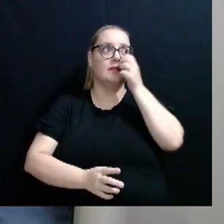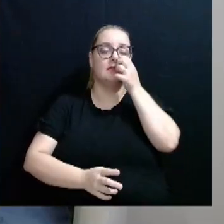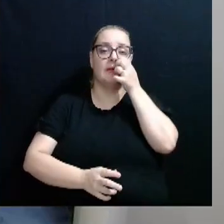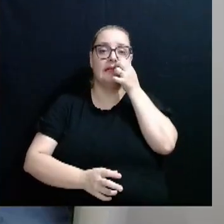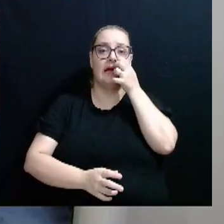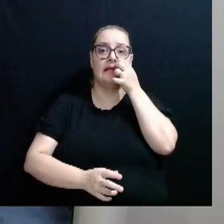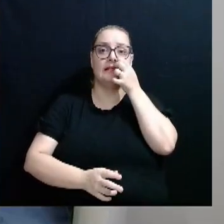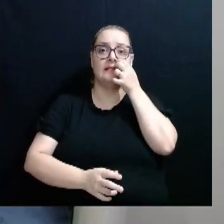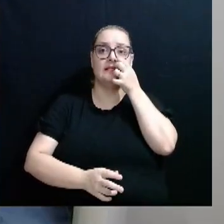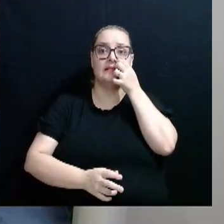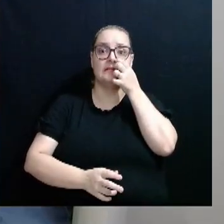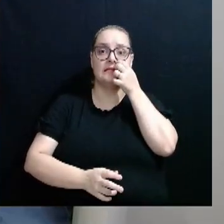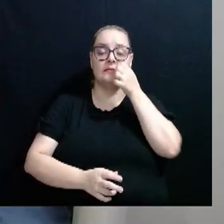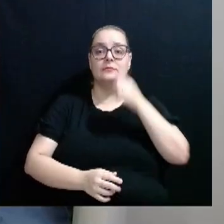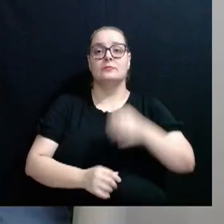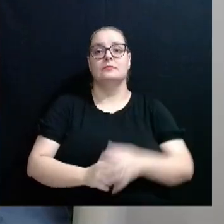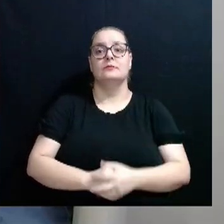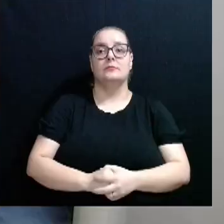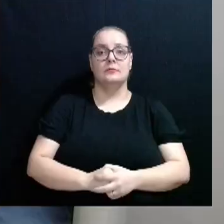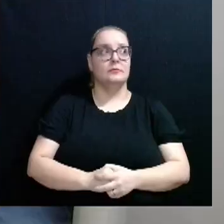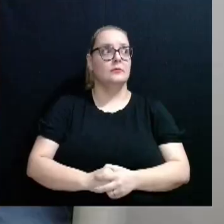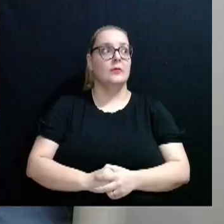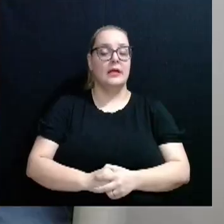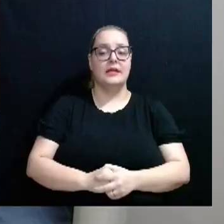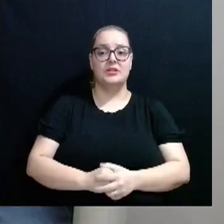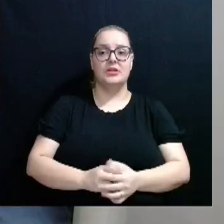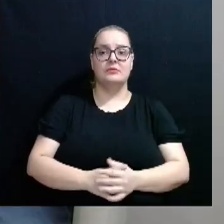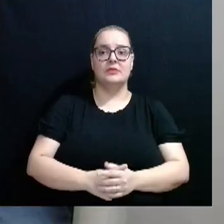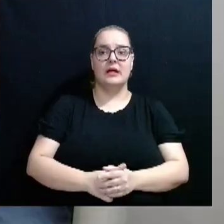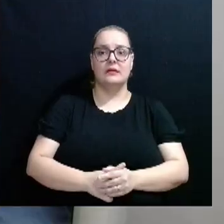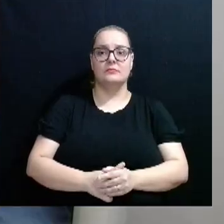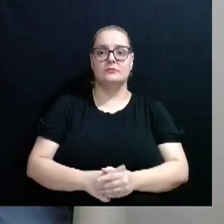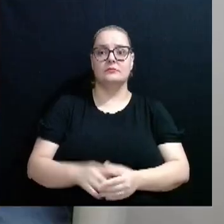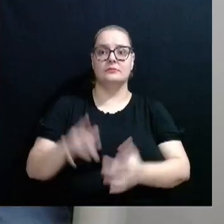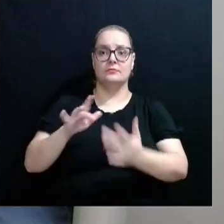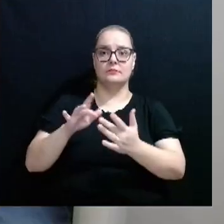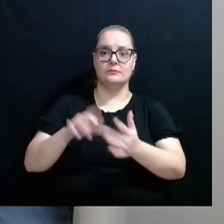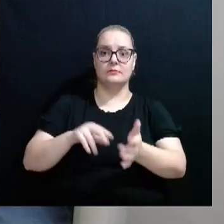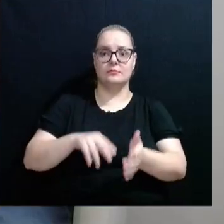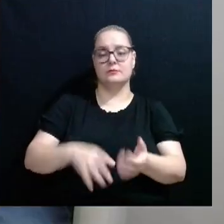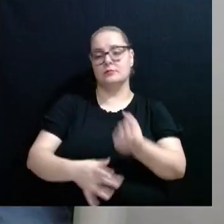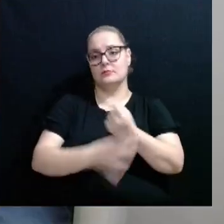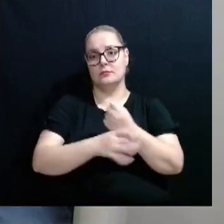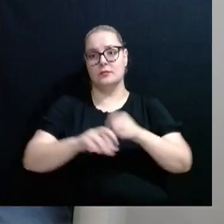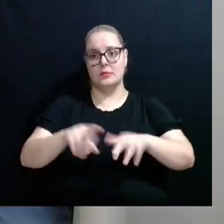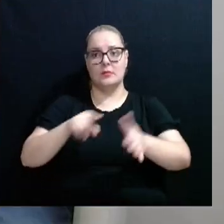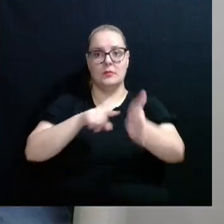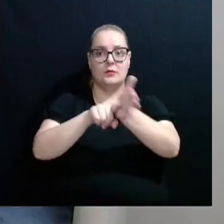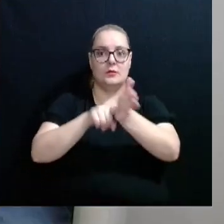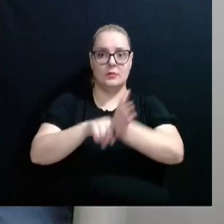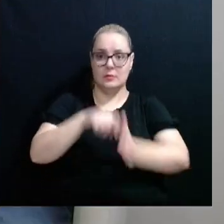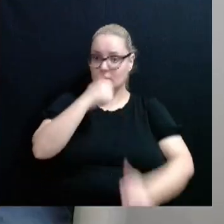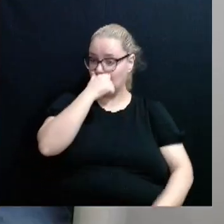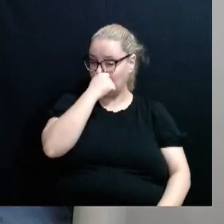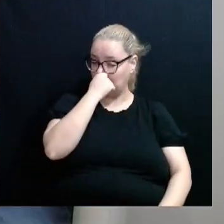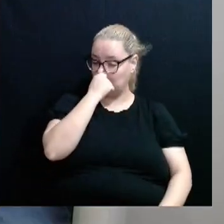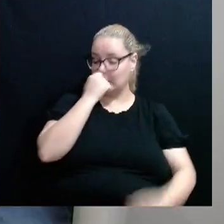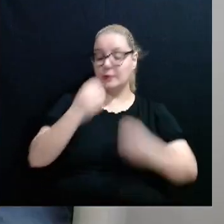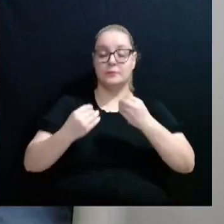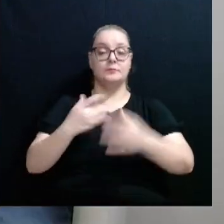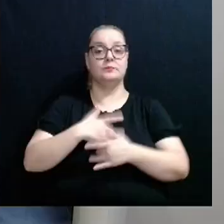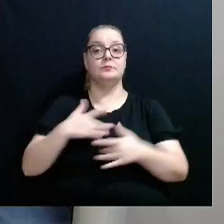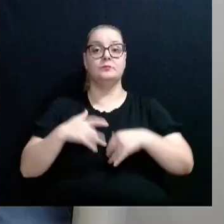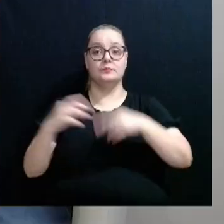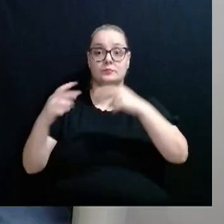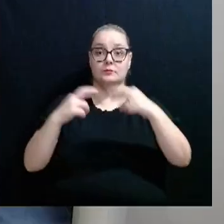físico, você faz a entrevista com o médico da seguradora, e ele vai te fazer uma série de perguntas para ver como está a sua saúde. Ele pode até te